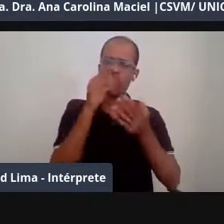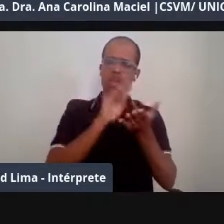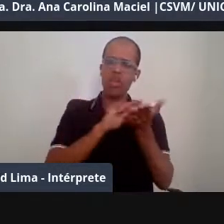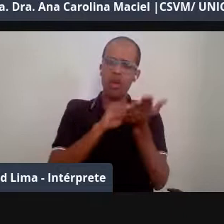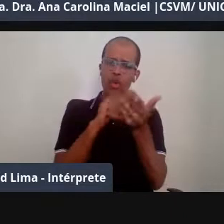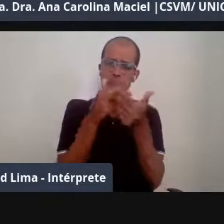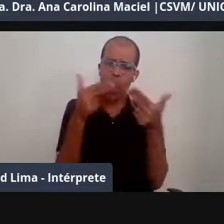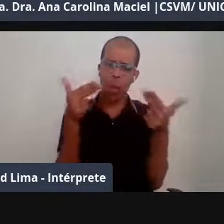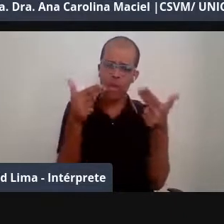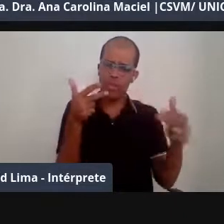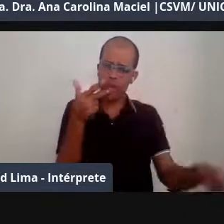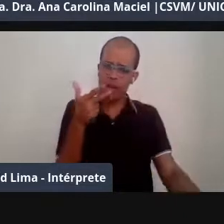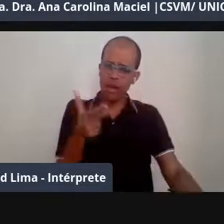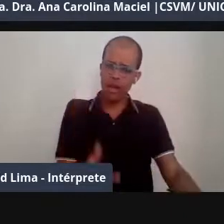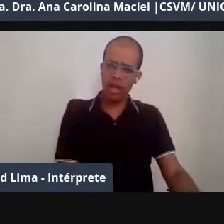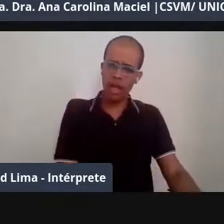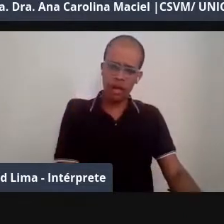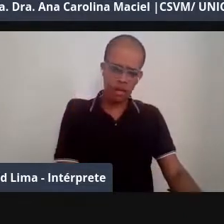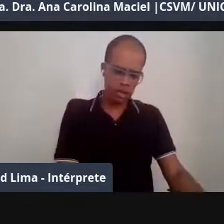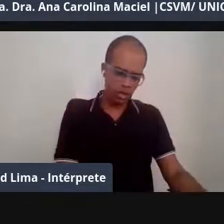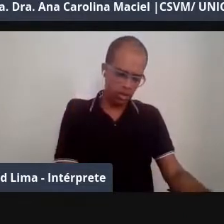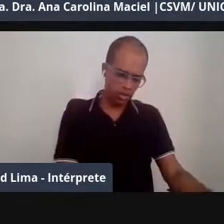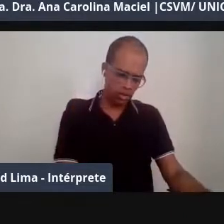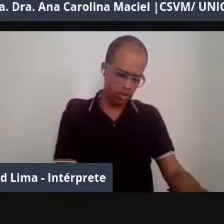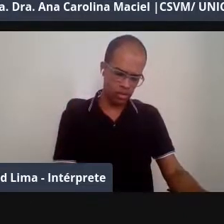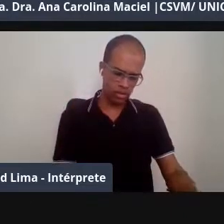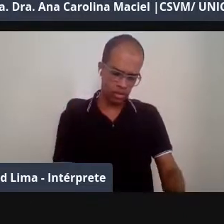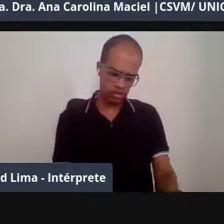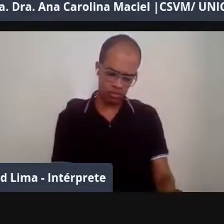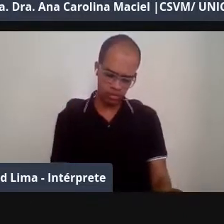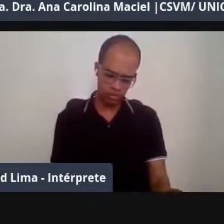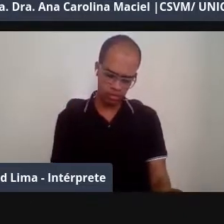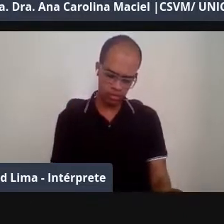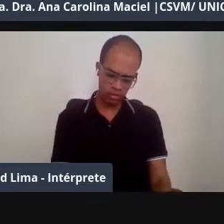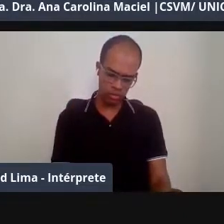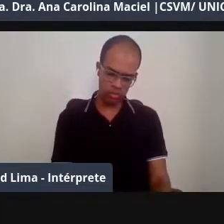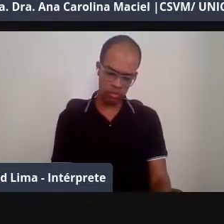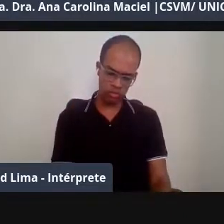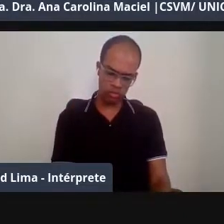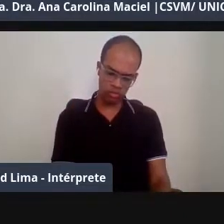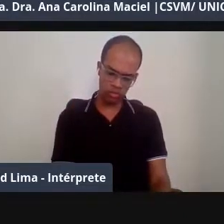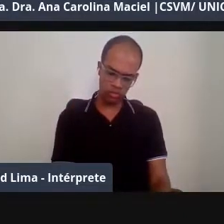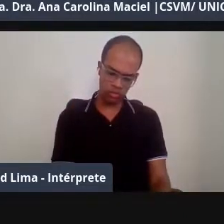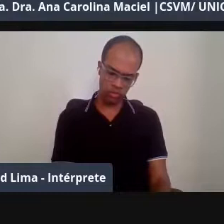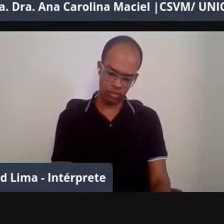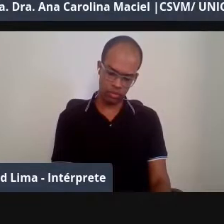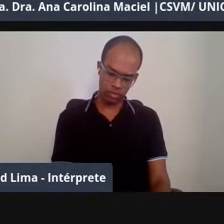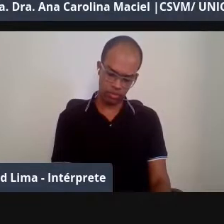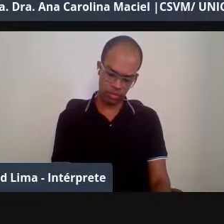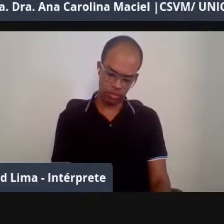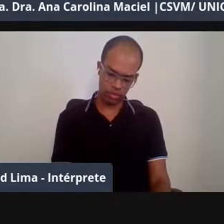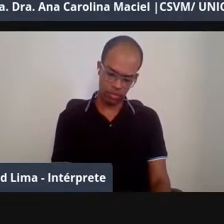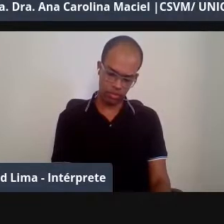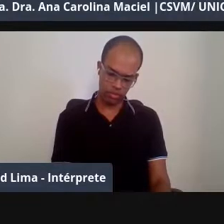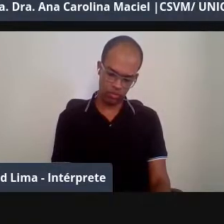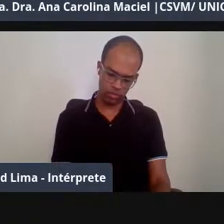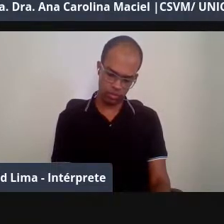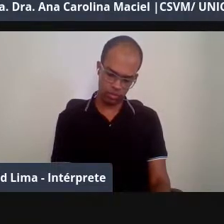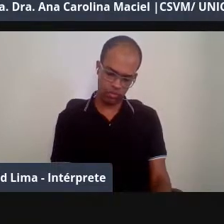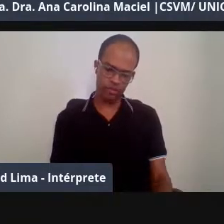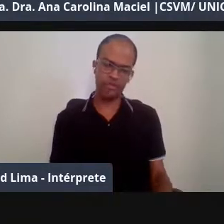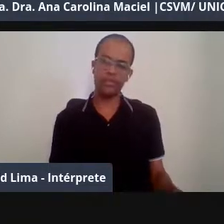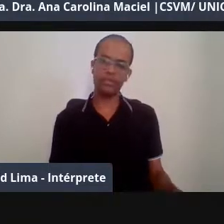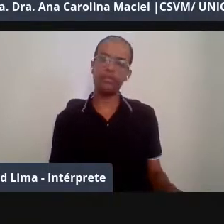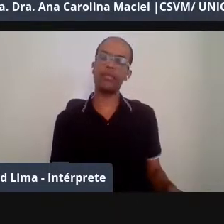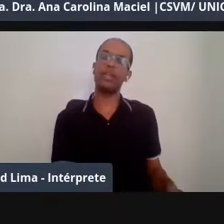para confirmar. Nós temos 16 mil médicos que estariam aptos a trabalhar no Brasil